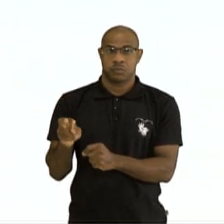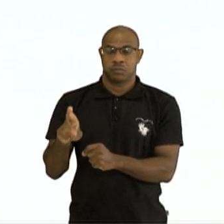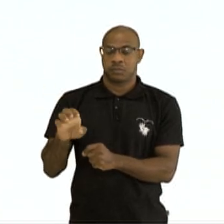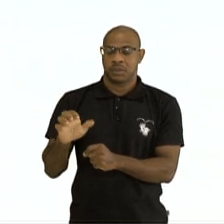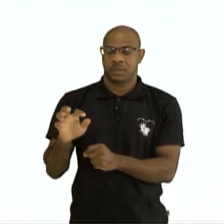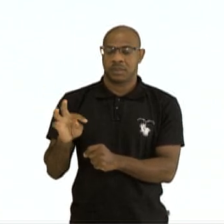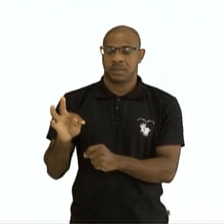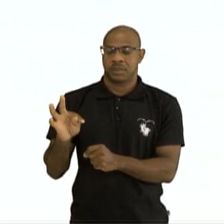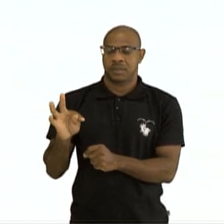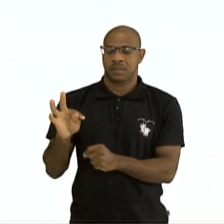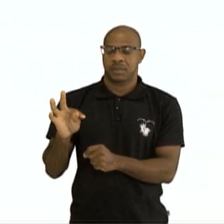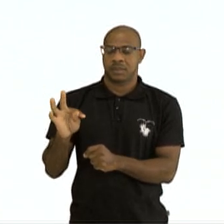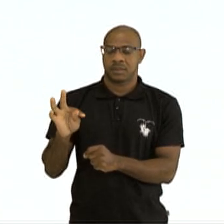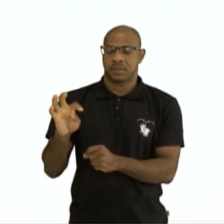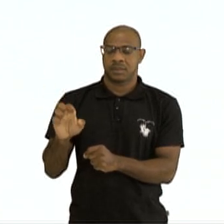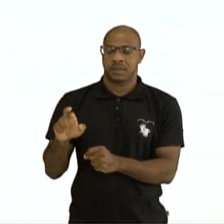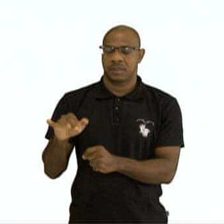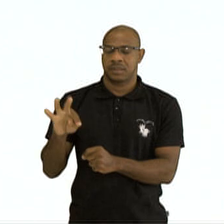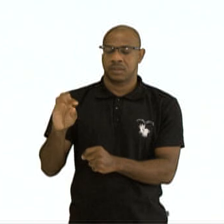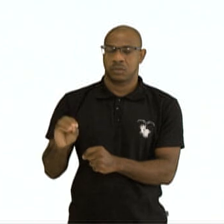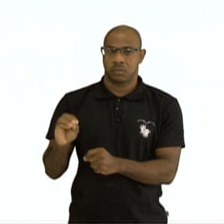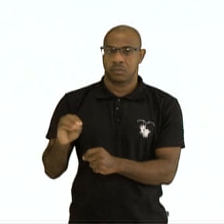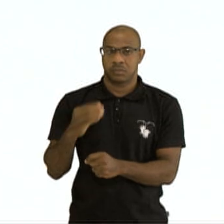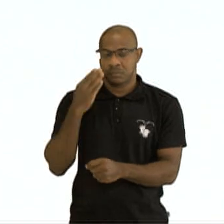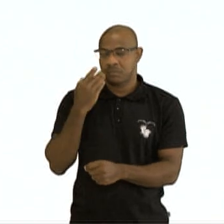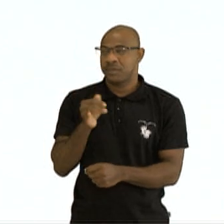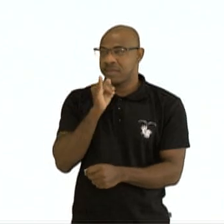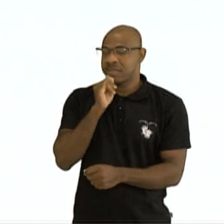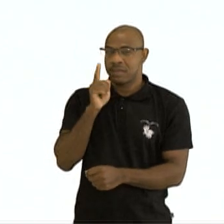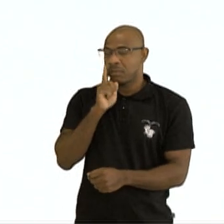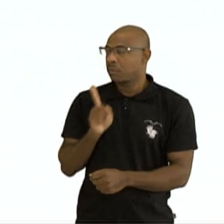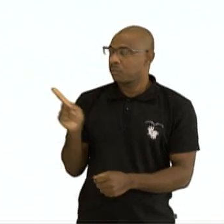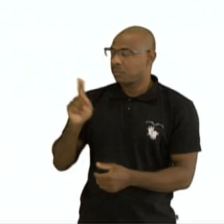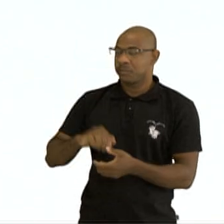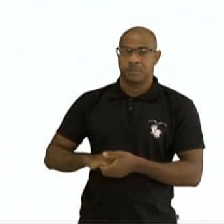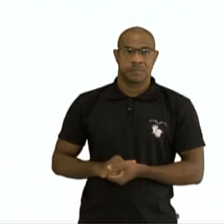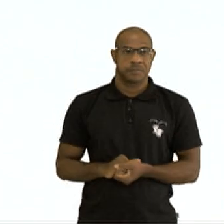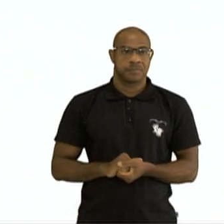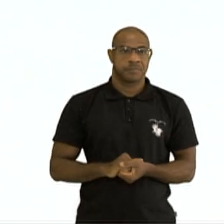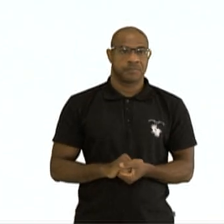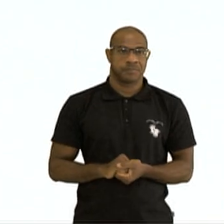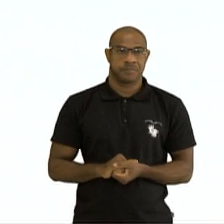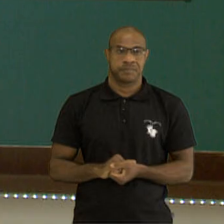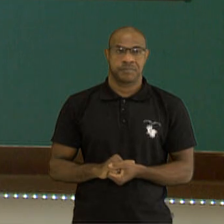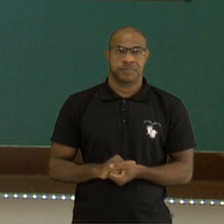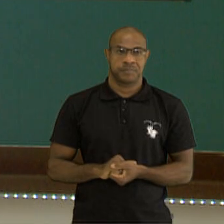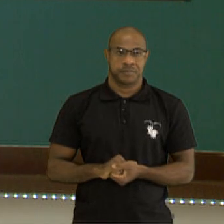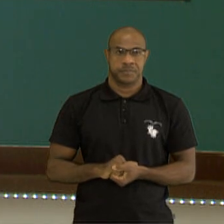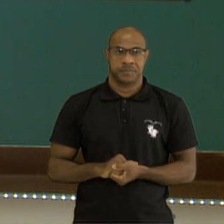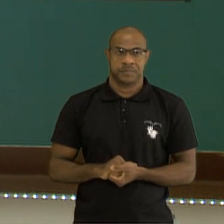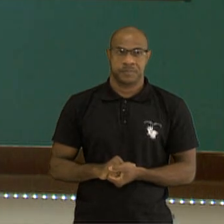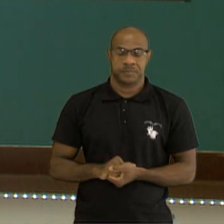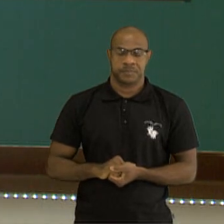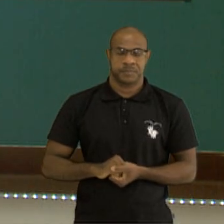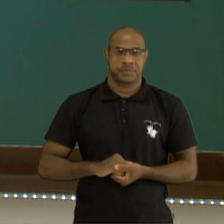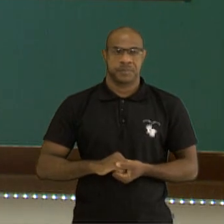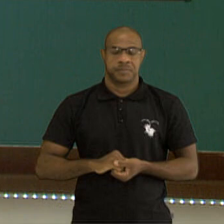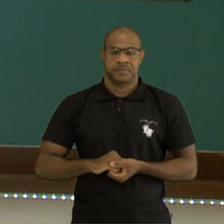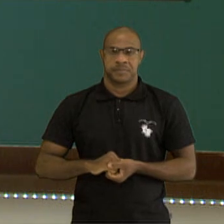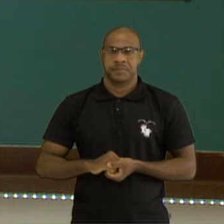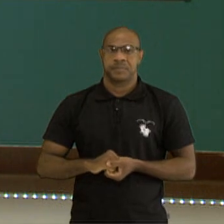seguinte, ela vem sempre com would. Veja esse exemplo aqui, ó. If I won the lottery, I would